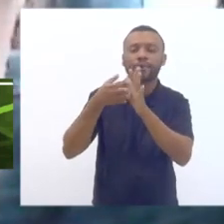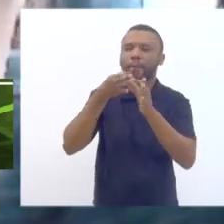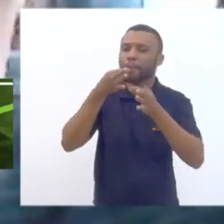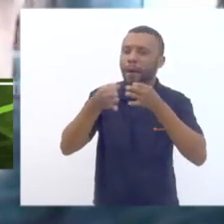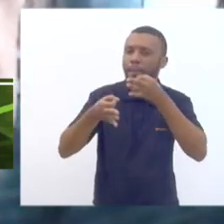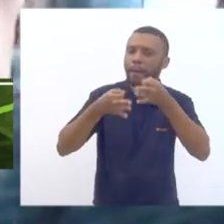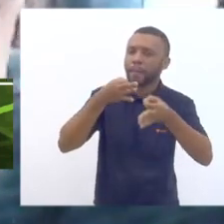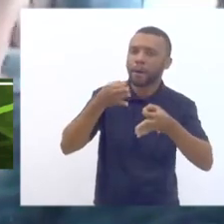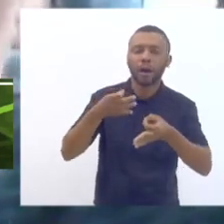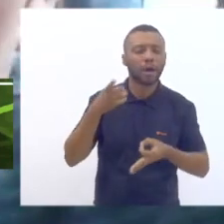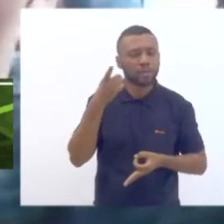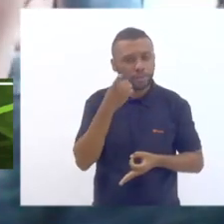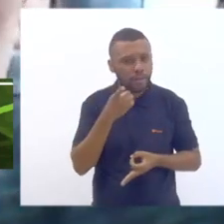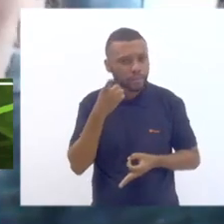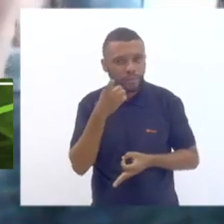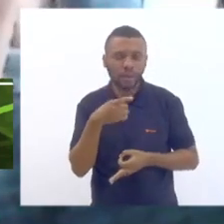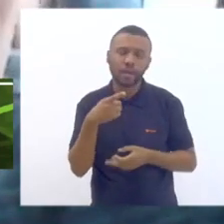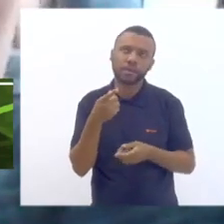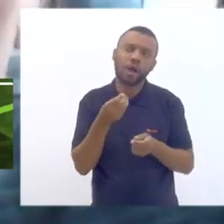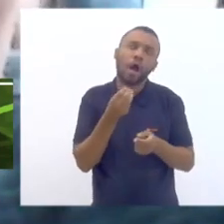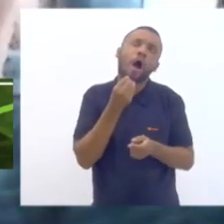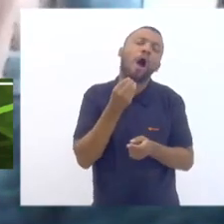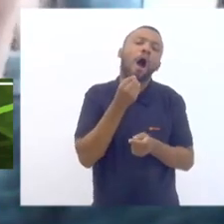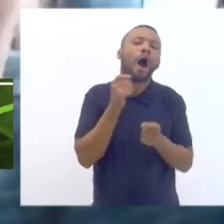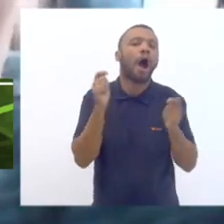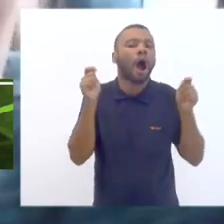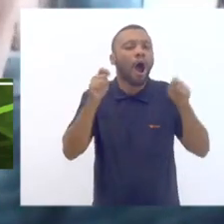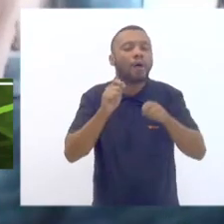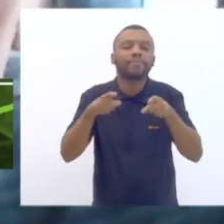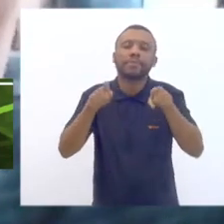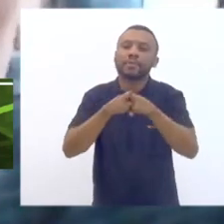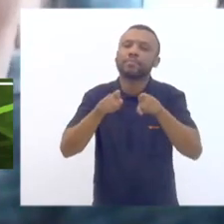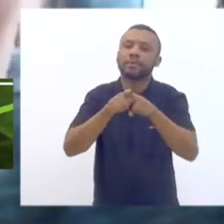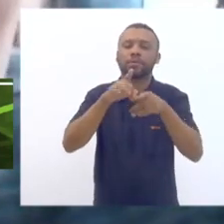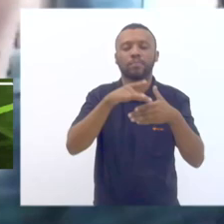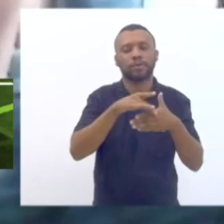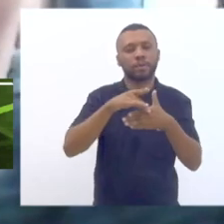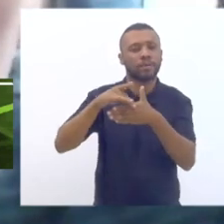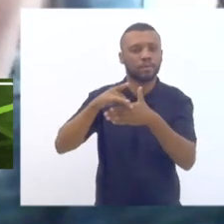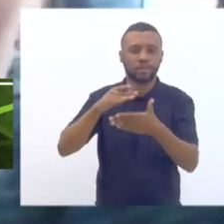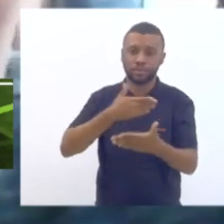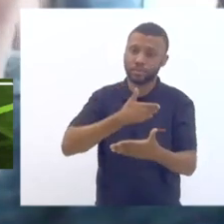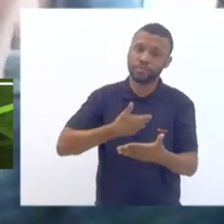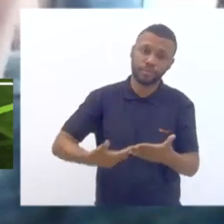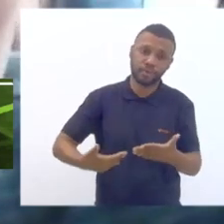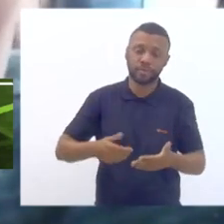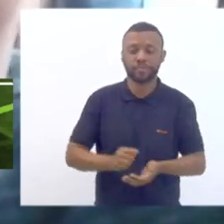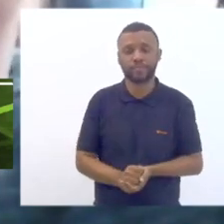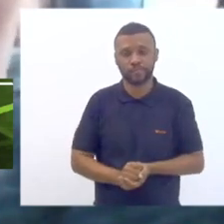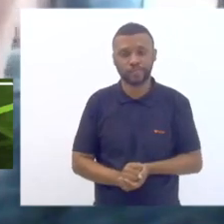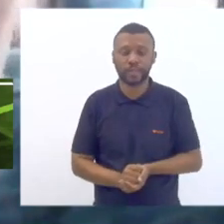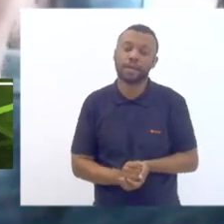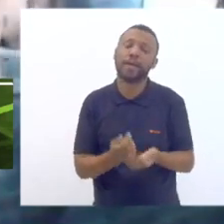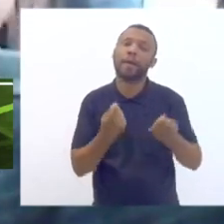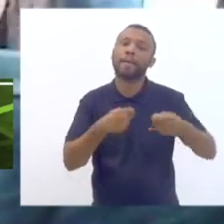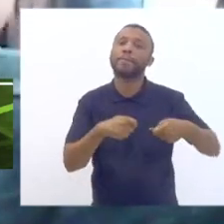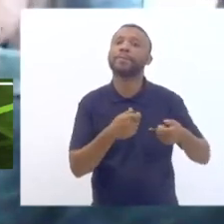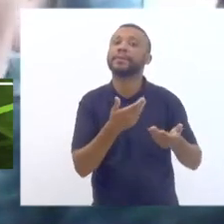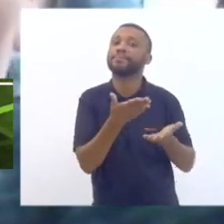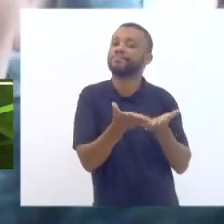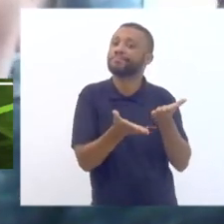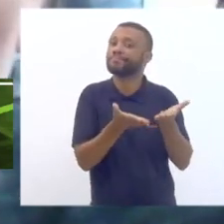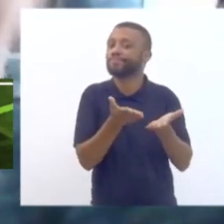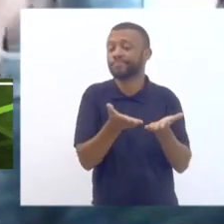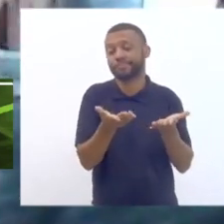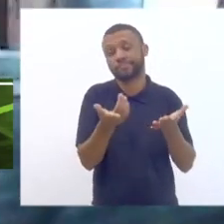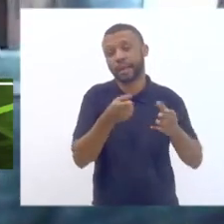e, claro, também como líder do governo, terá que manter uma